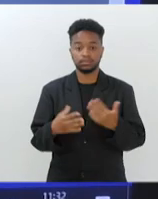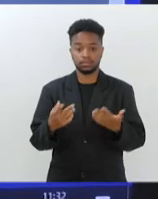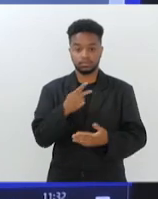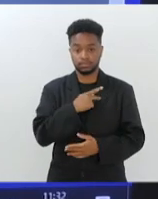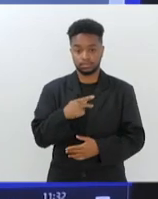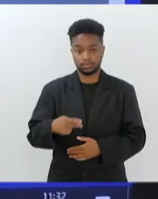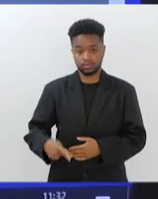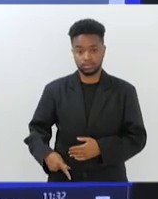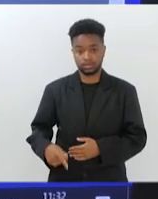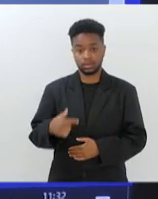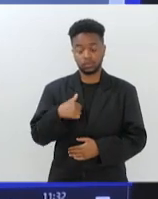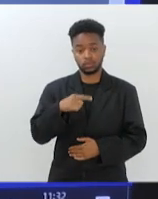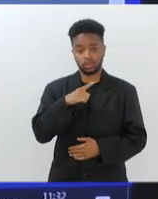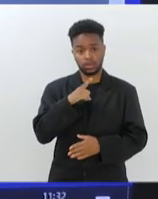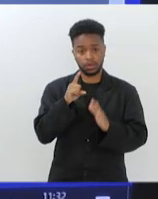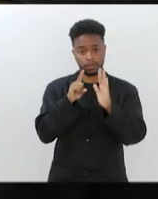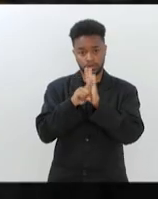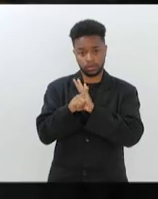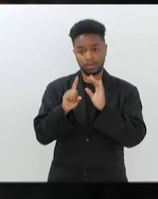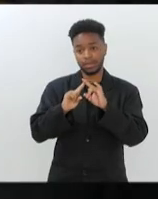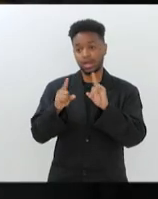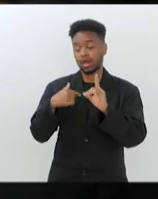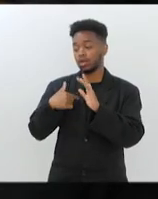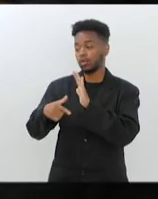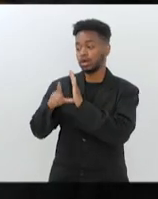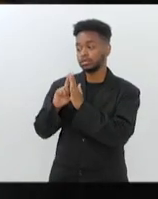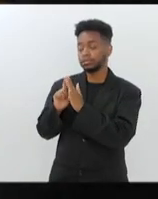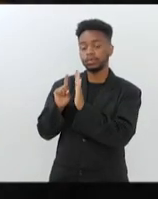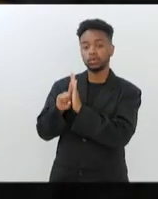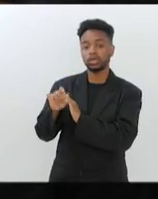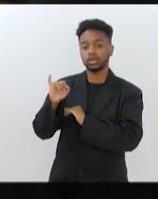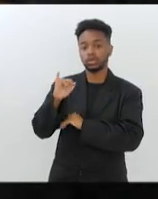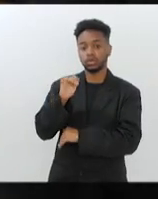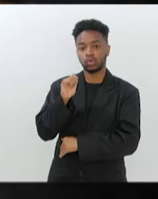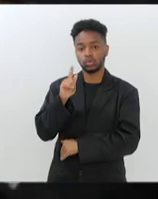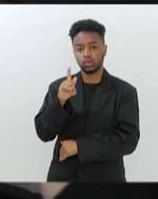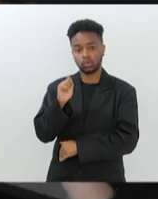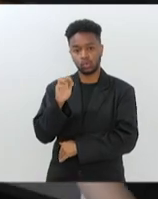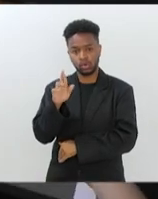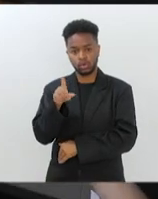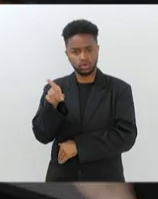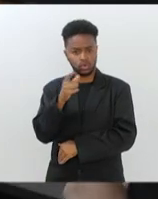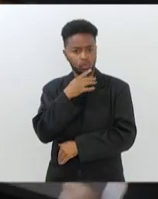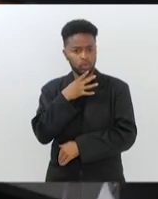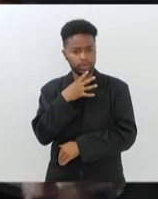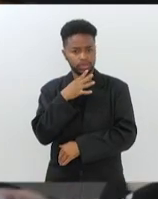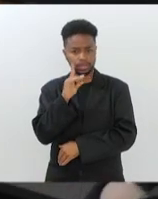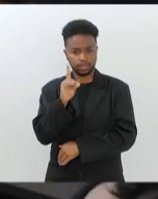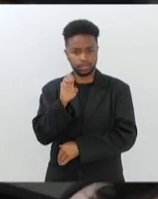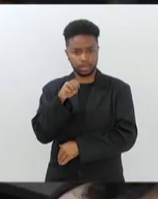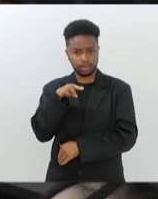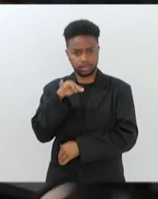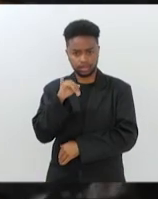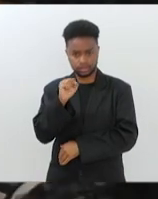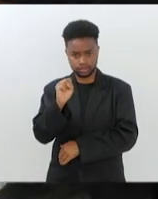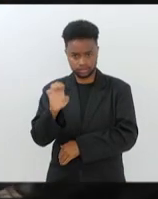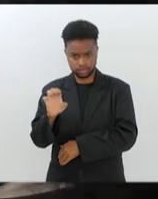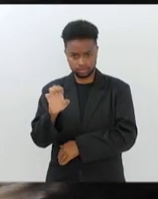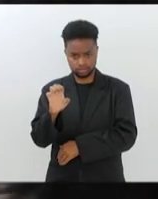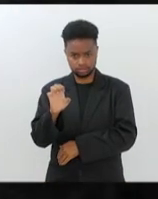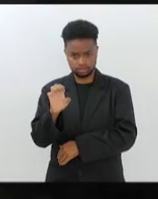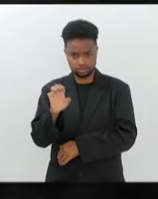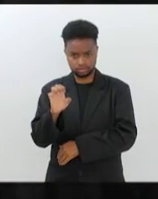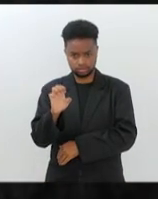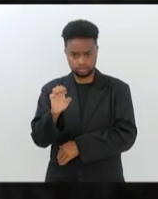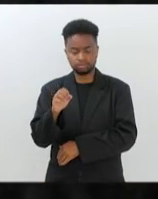questionamento antes eu só queria fazer uma pergunta do Senhor Igor eh O Senhor conhece a senhora Denise Ribeiro de Oliveira gerente de comunicação da cedai